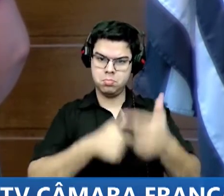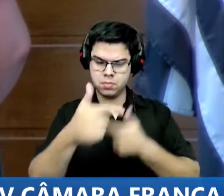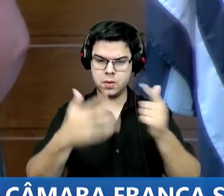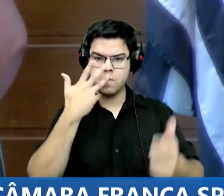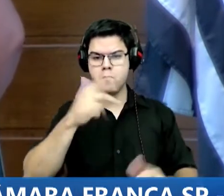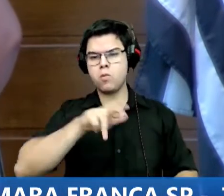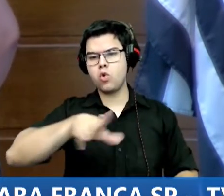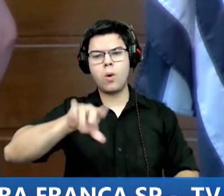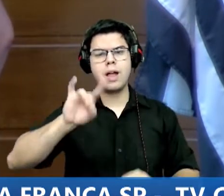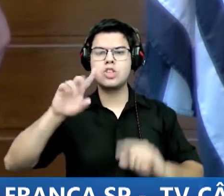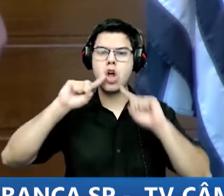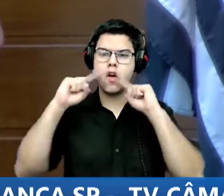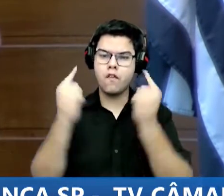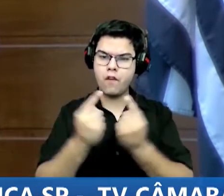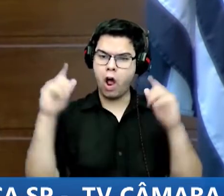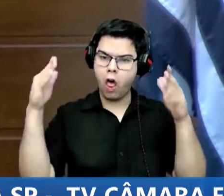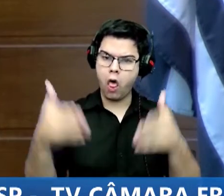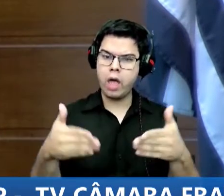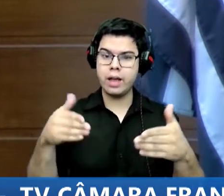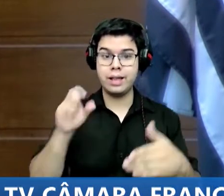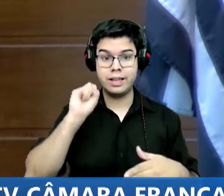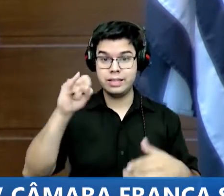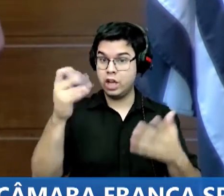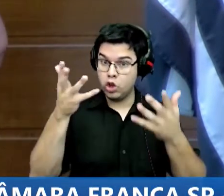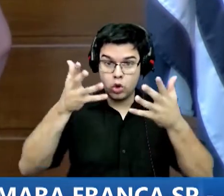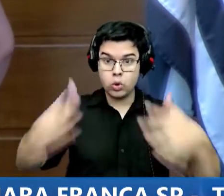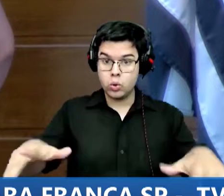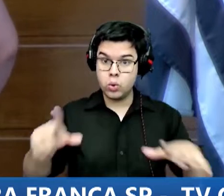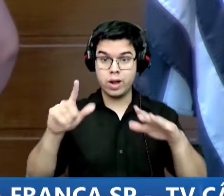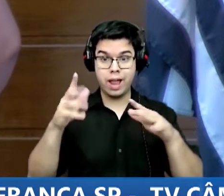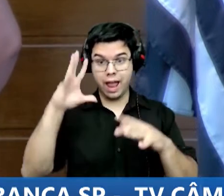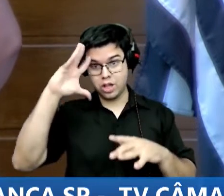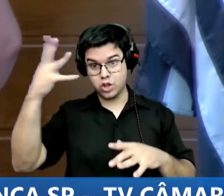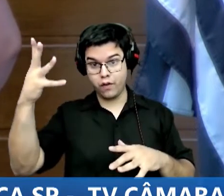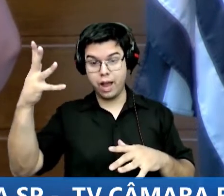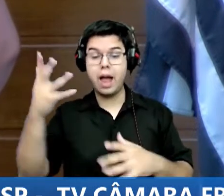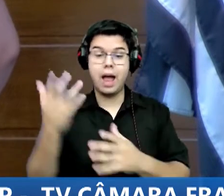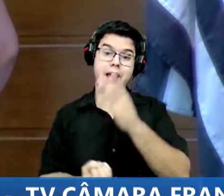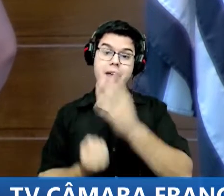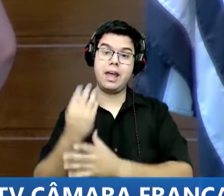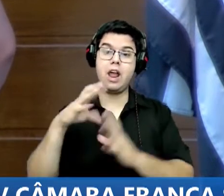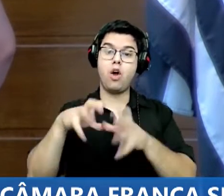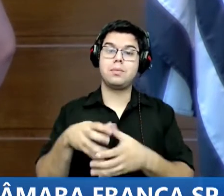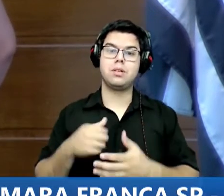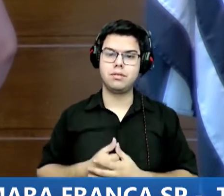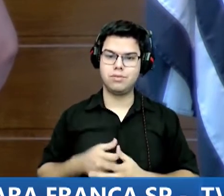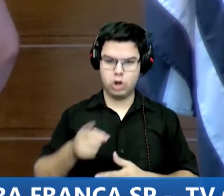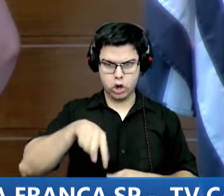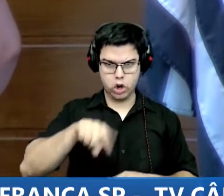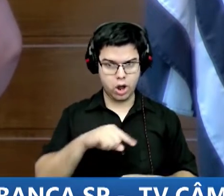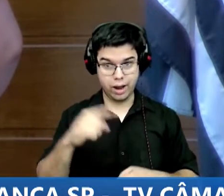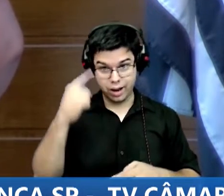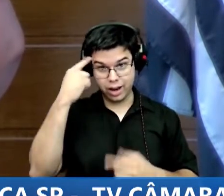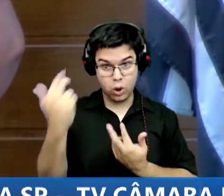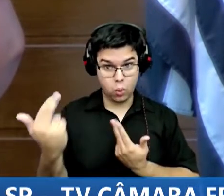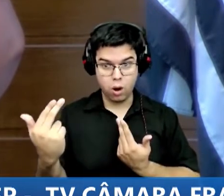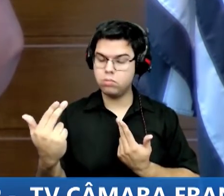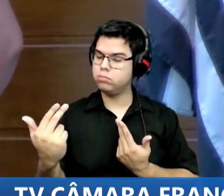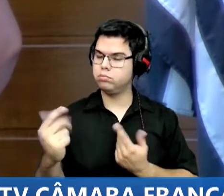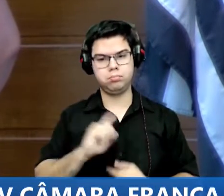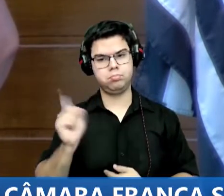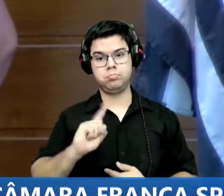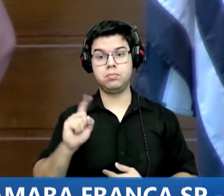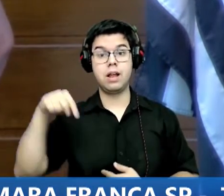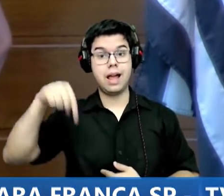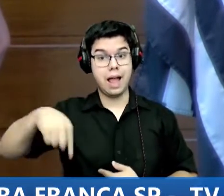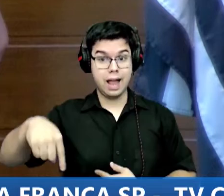brinca que quando você não quer resolver um problema, você cria uma comissão. Nós, ao contrário. O Fórum Municipal de Franca, ele é exemplo no Brasil. Eu